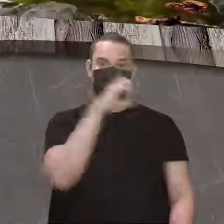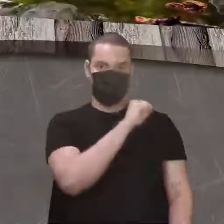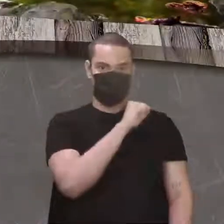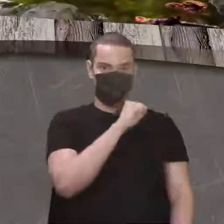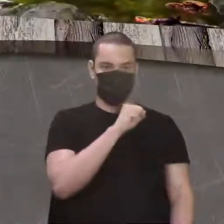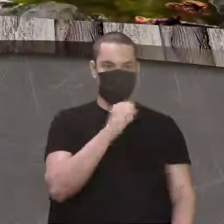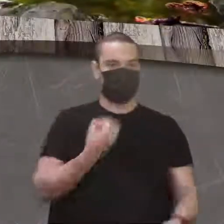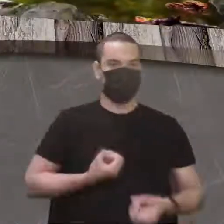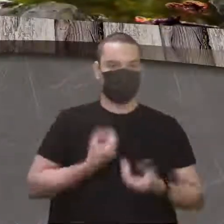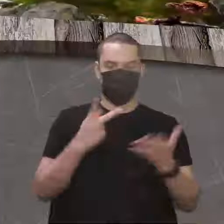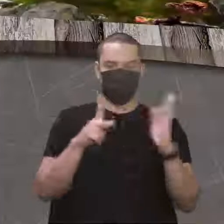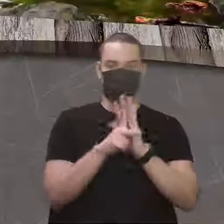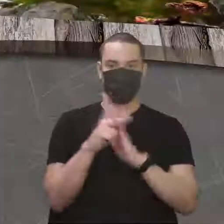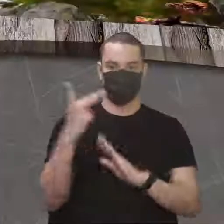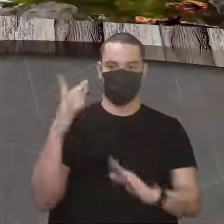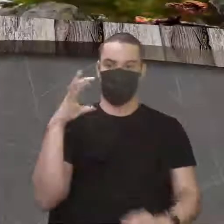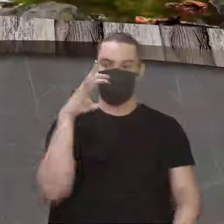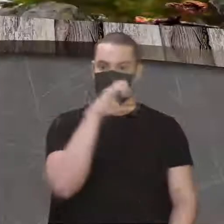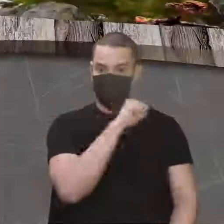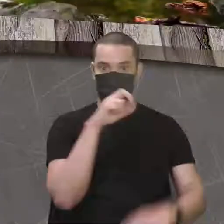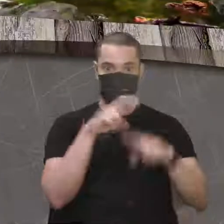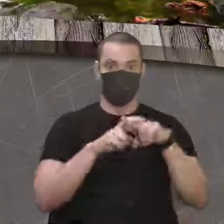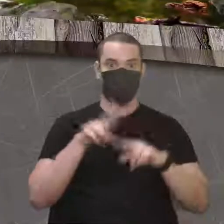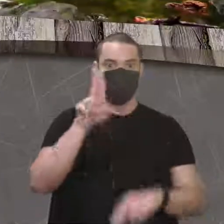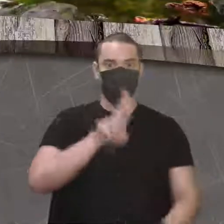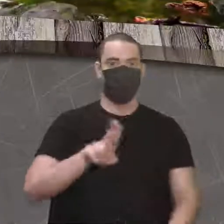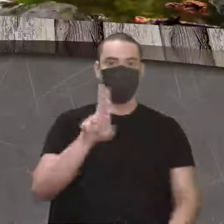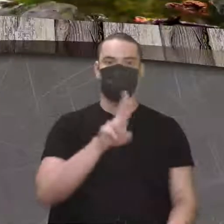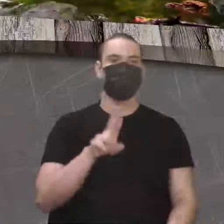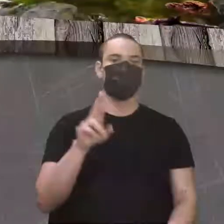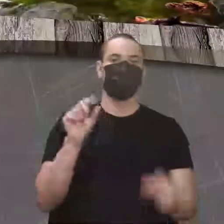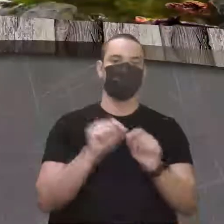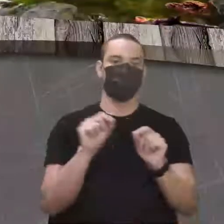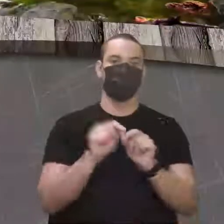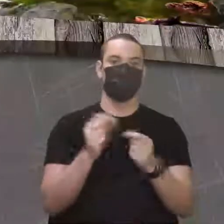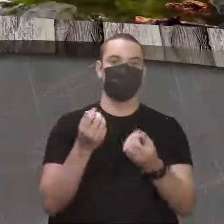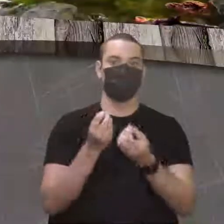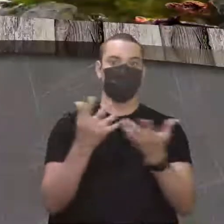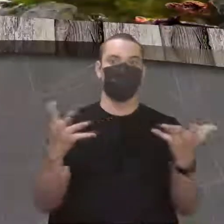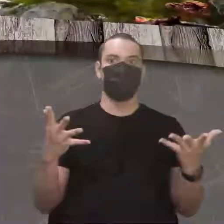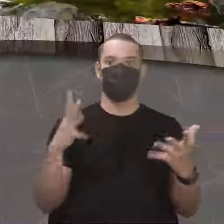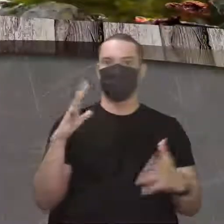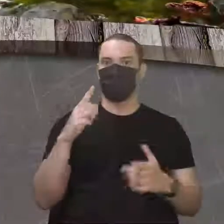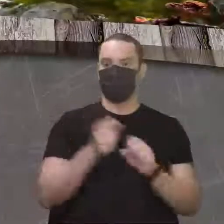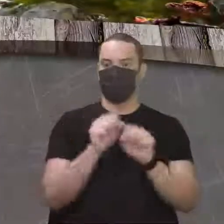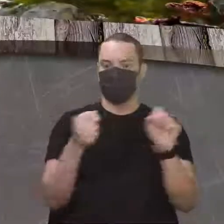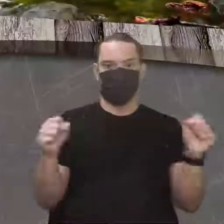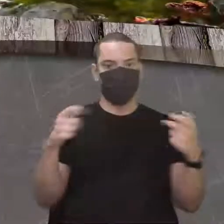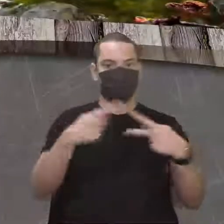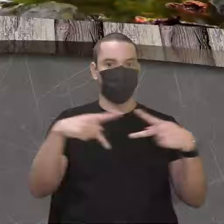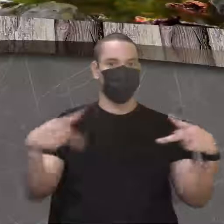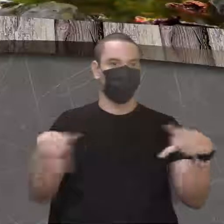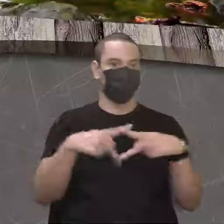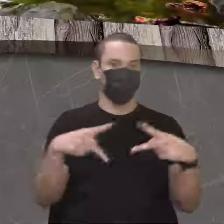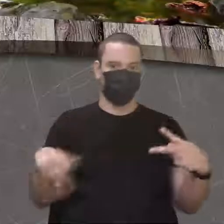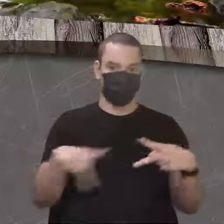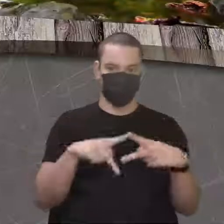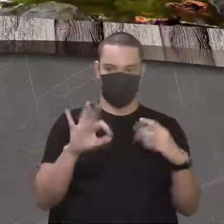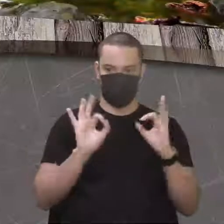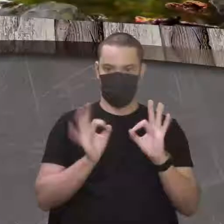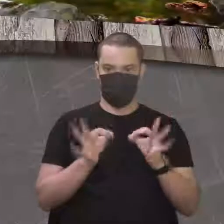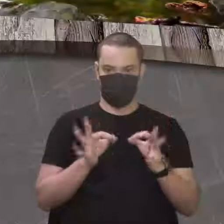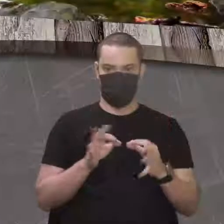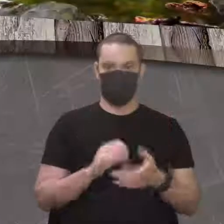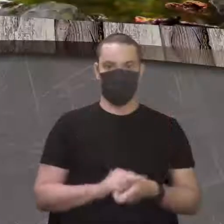a expressividade dele. Então, eles são utilizados para quando você quer informações grandes, proteínas de grandes extensões, tá